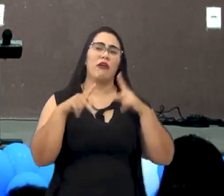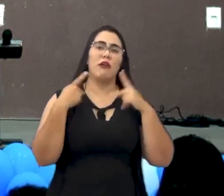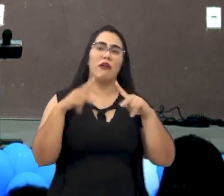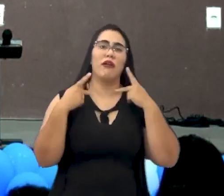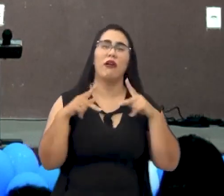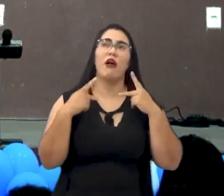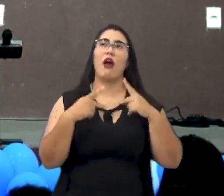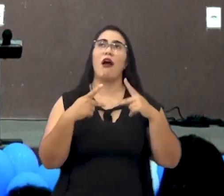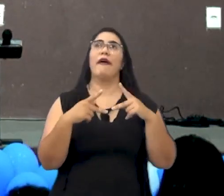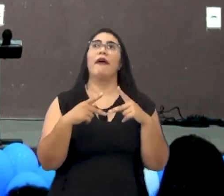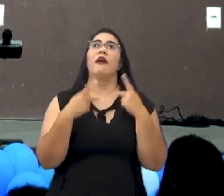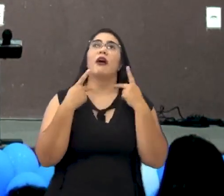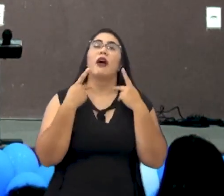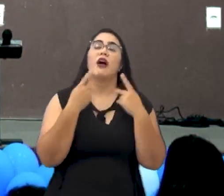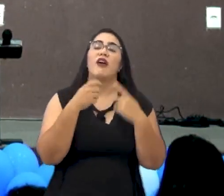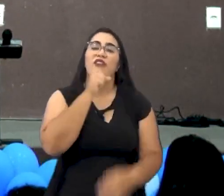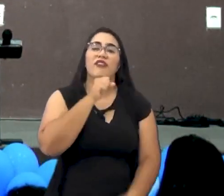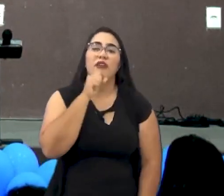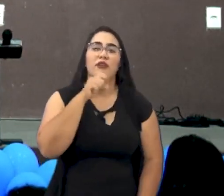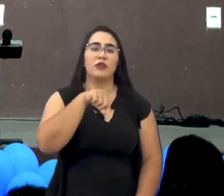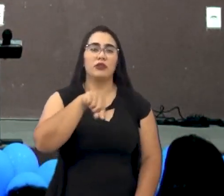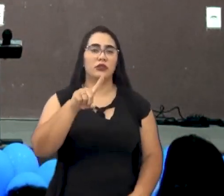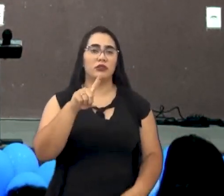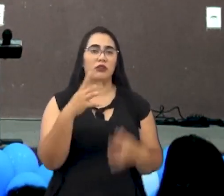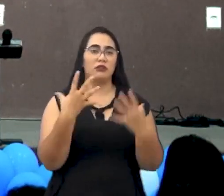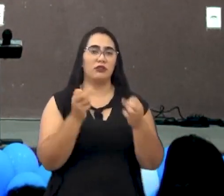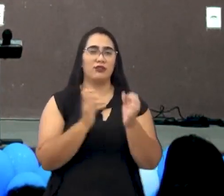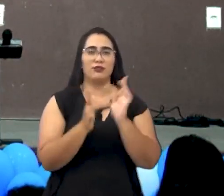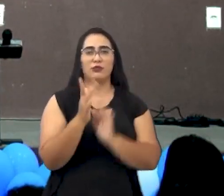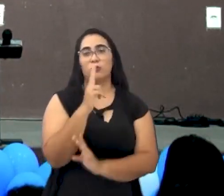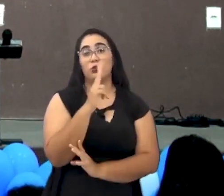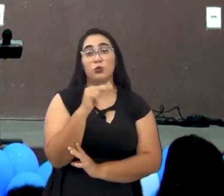secar e você nunca vai se converter.